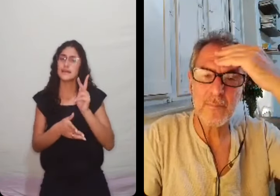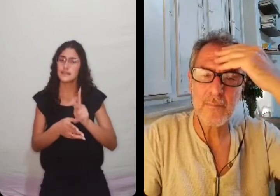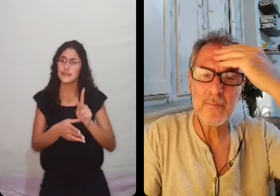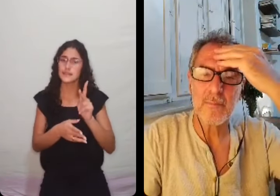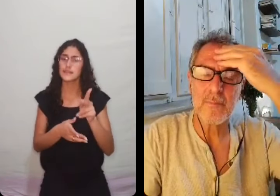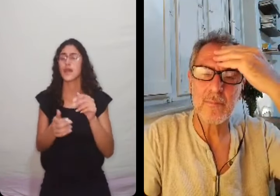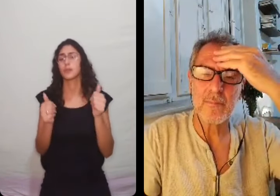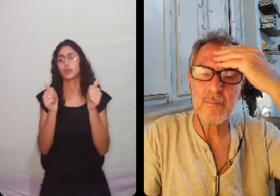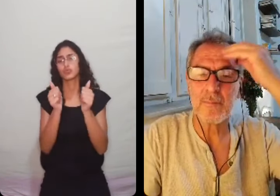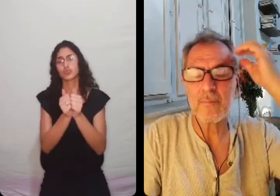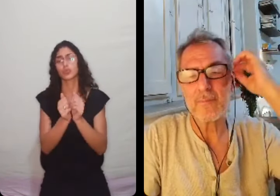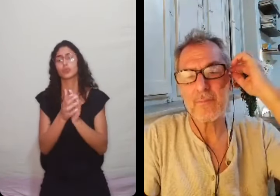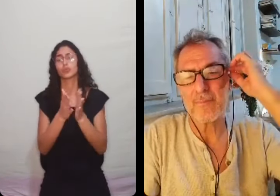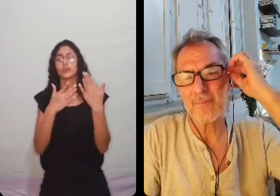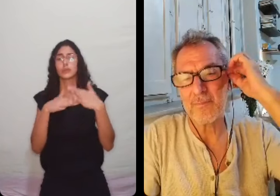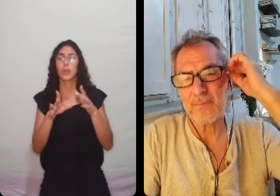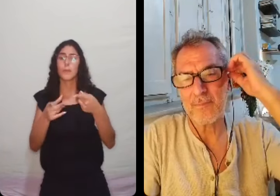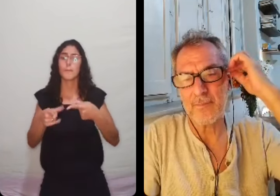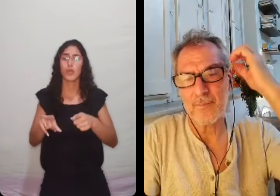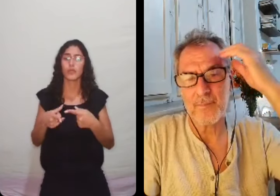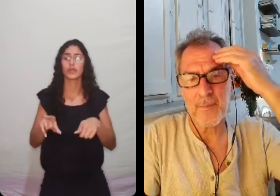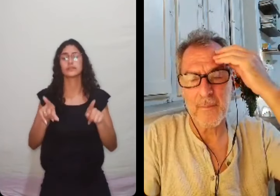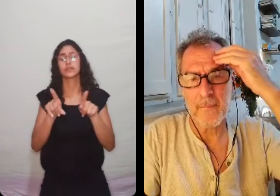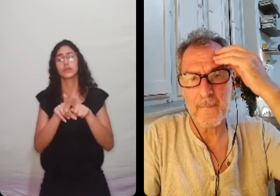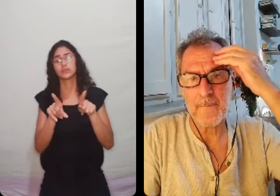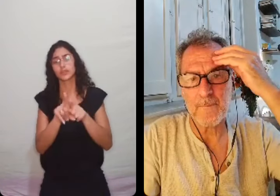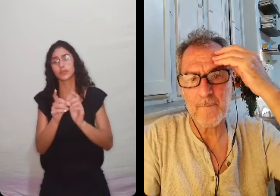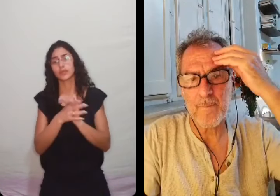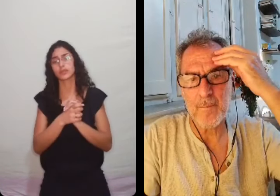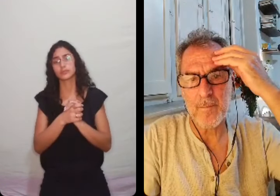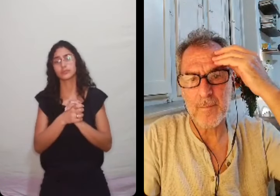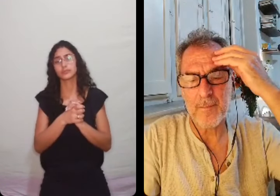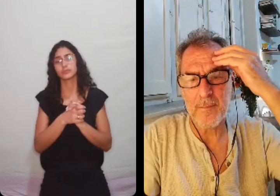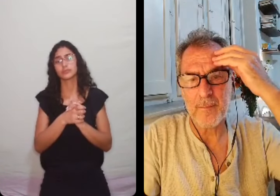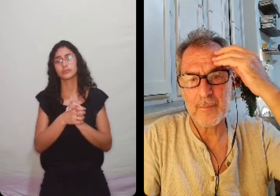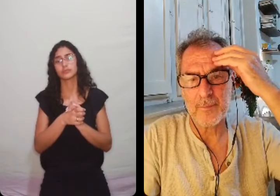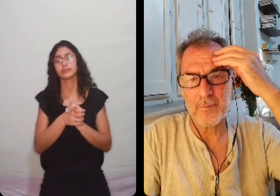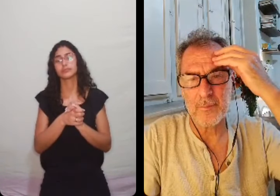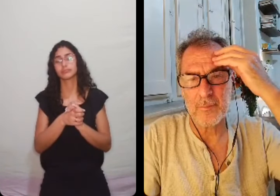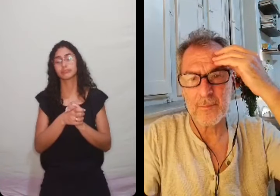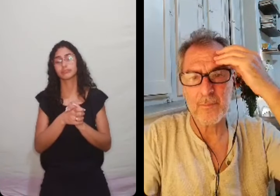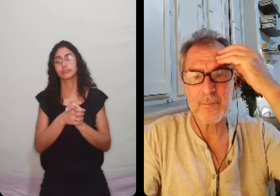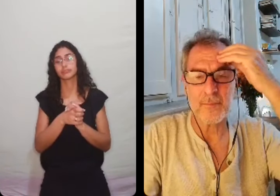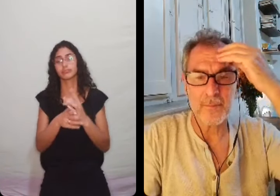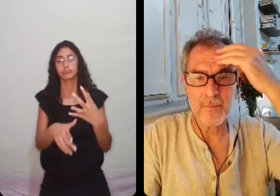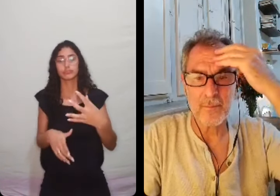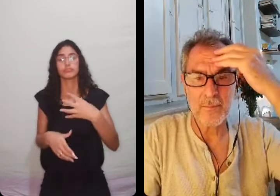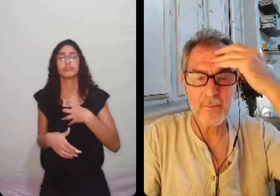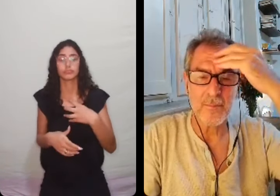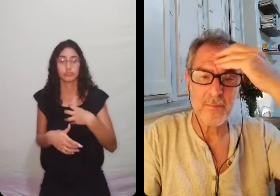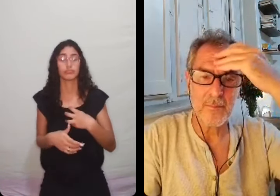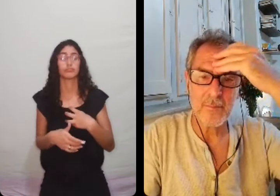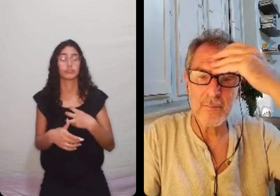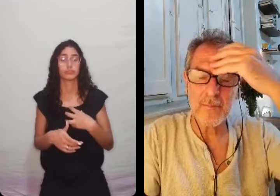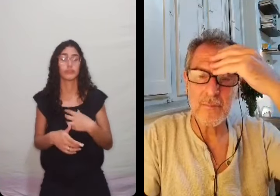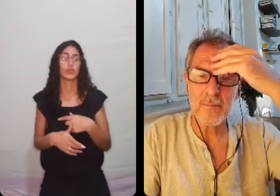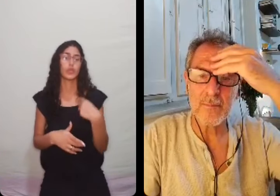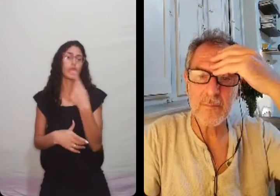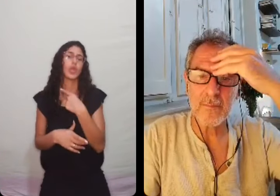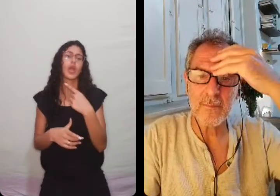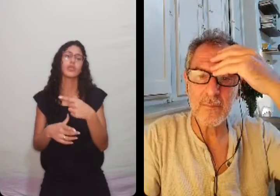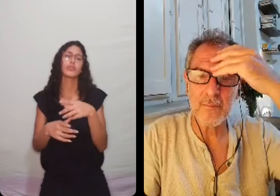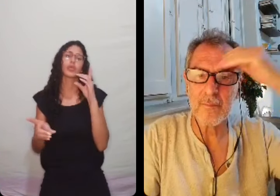provocações desse, para gerar presenças, né? Então, a gente foi descobrindo maneiras, então,